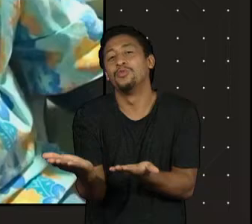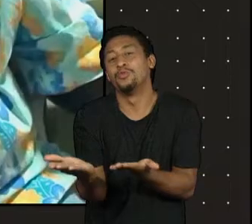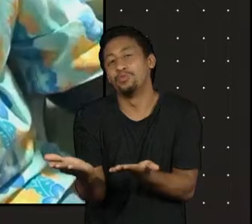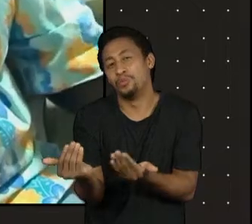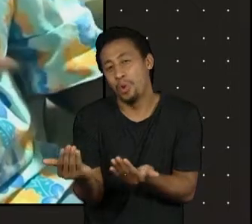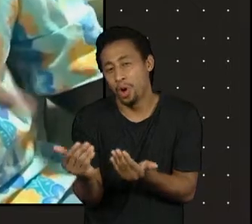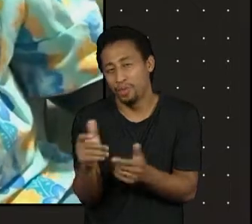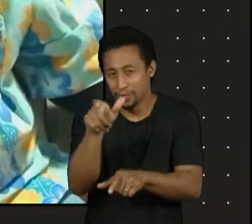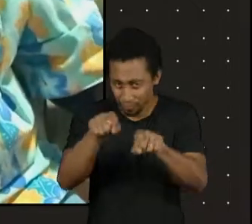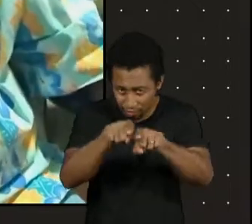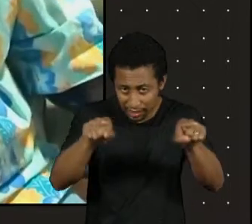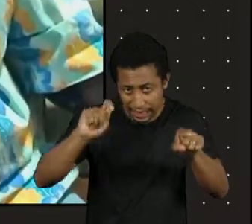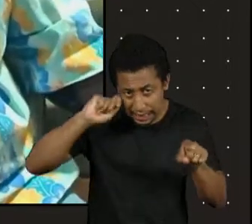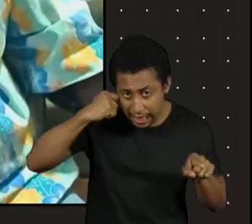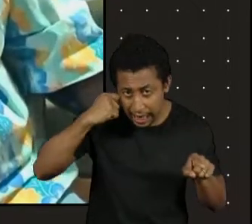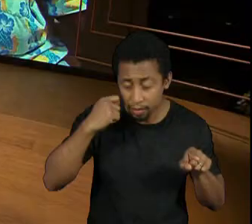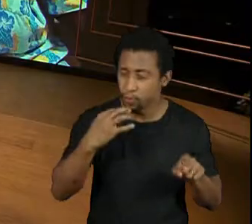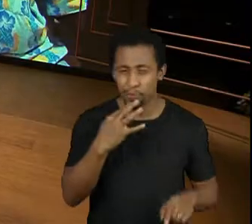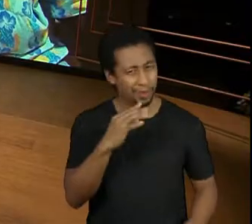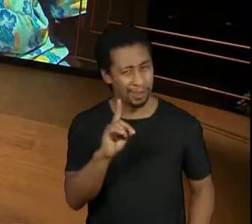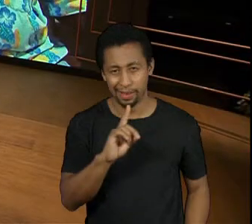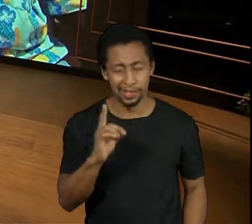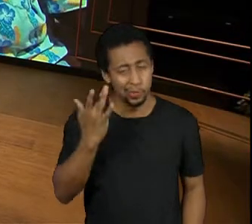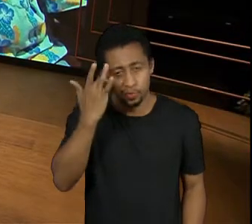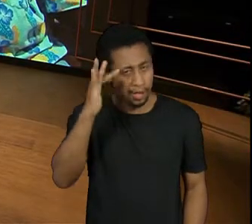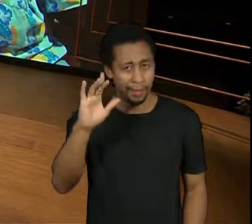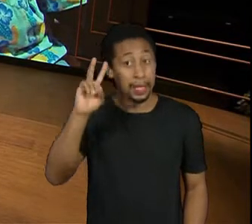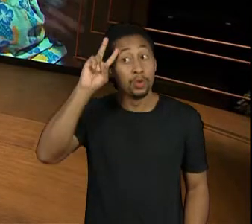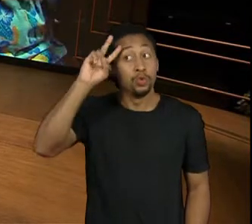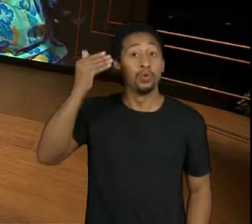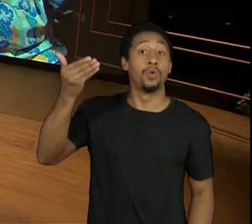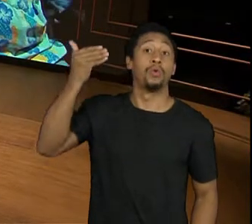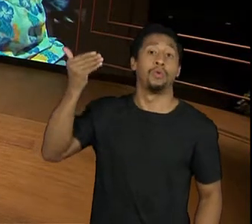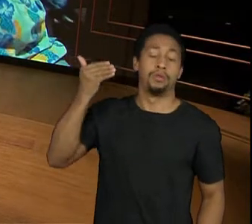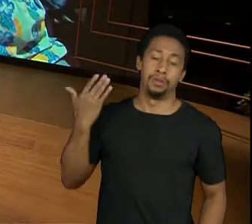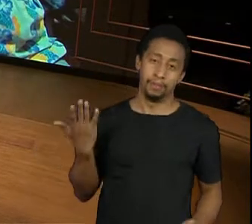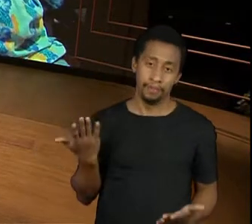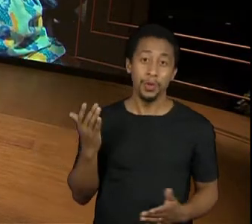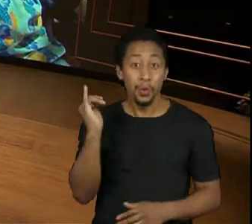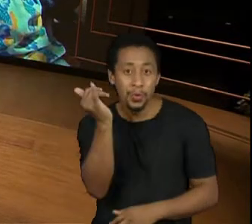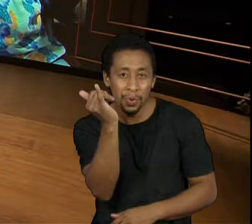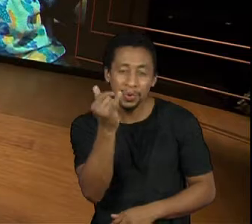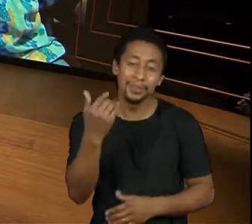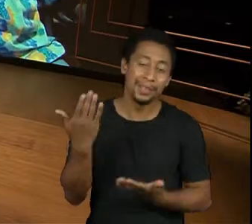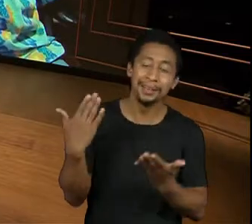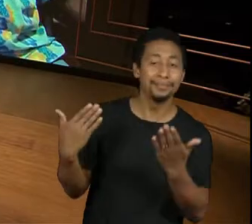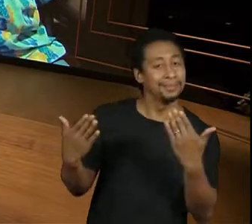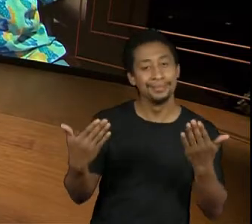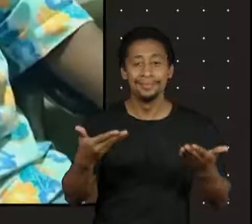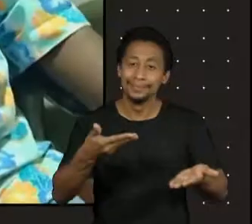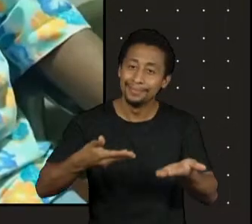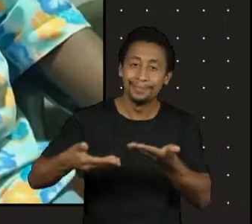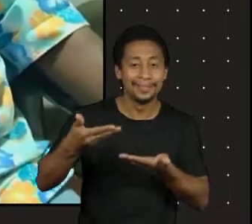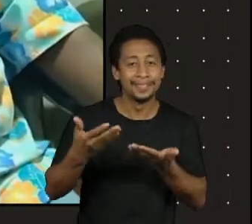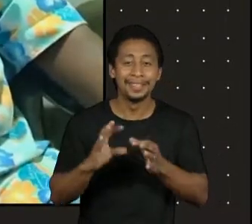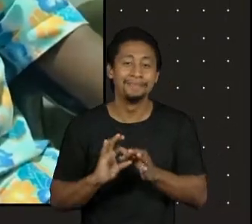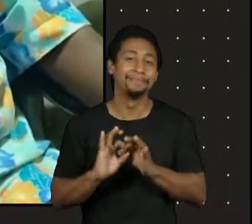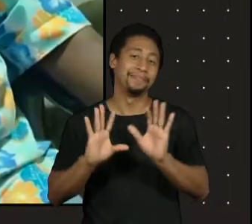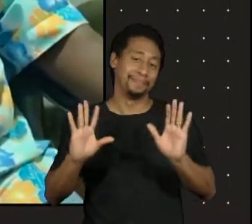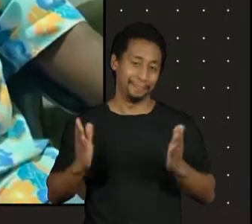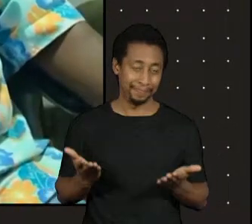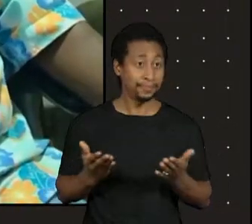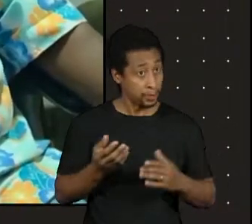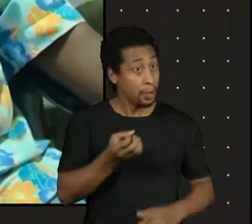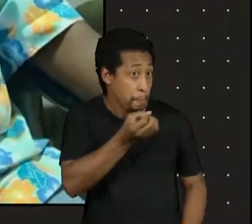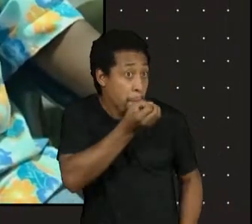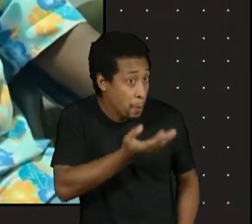jovens negros, sabem disso, dessa história. Estou contando aqui para vocês, porque está um papo aberto e tá. E Mas depois, é bom. por